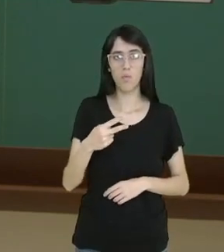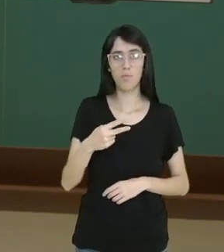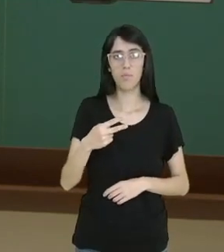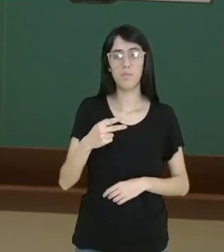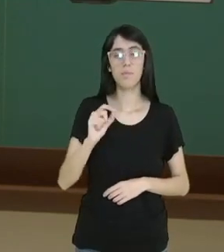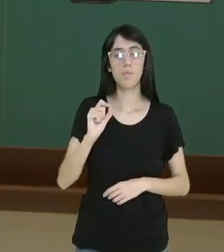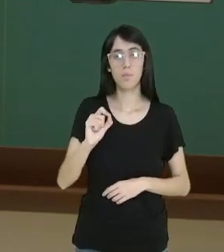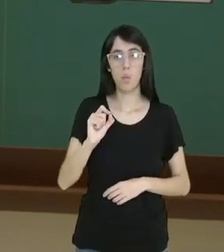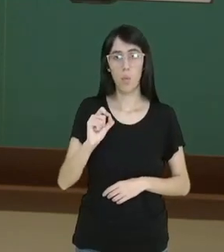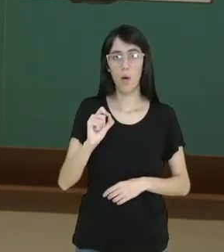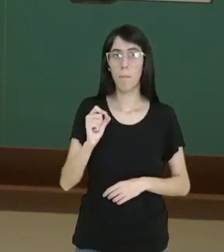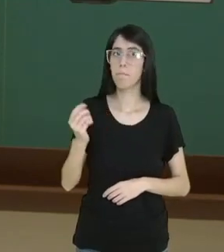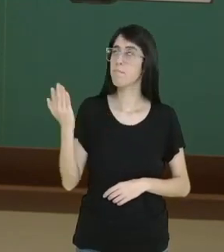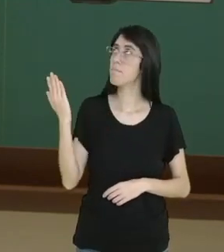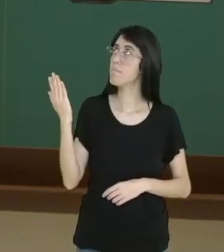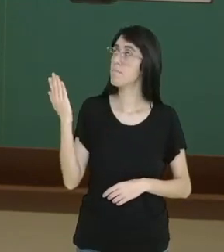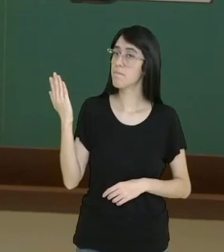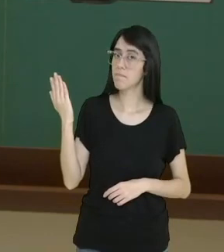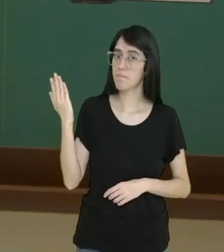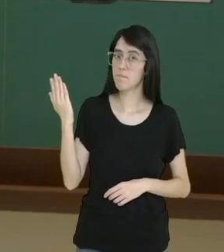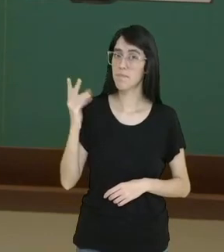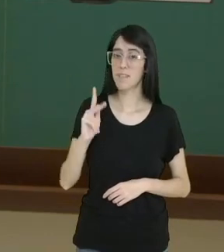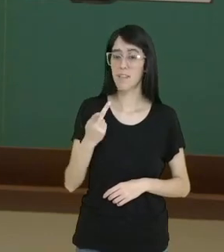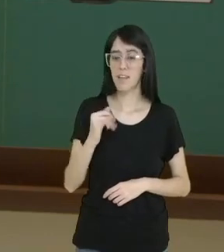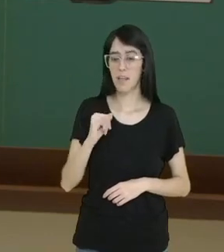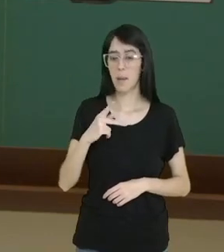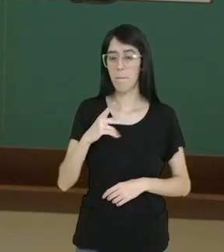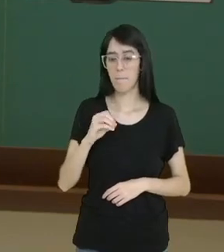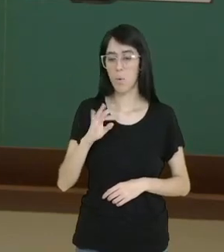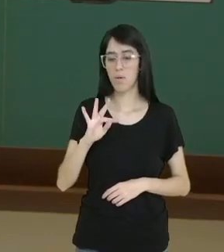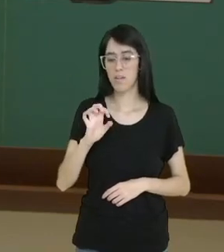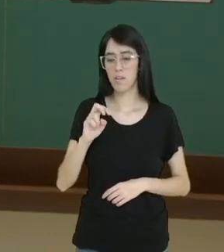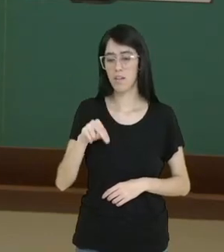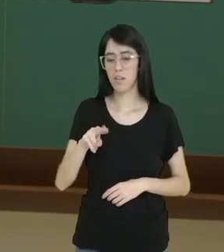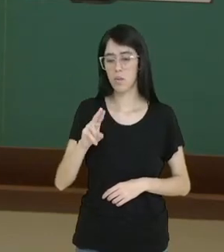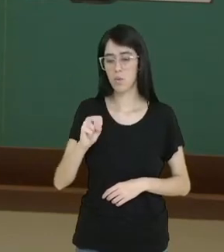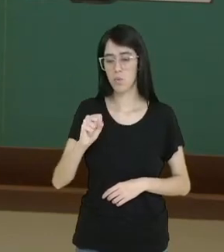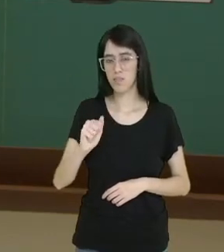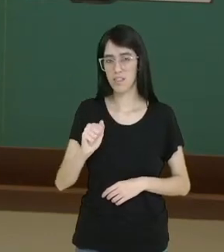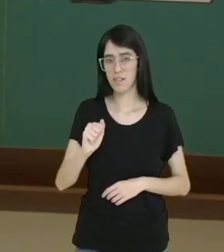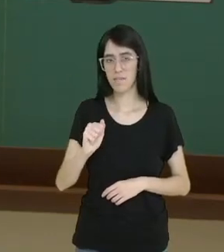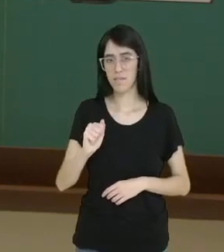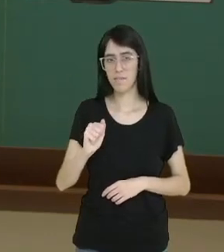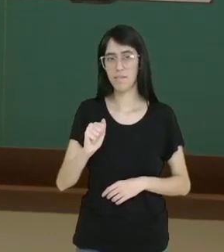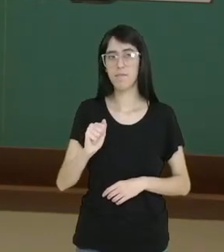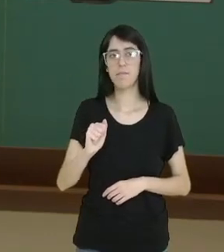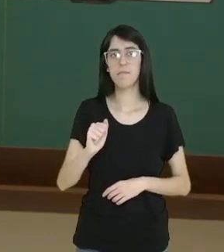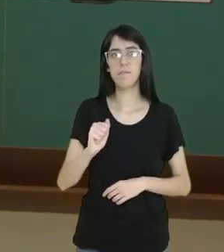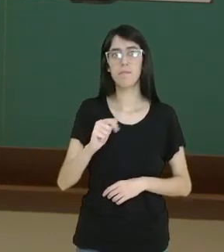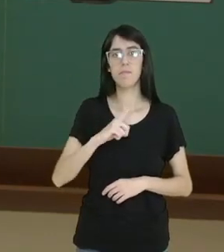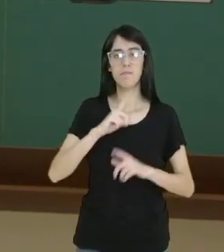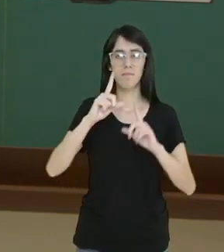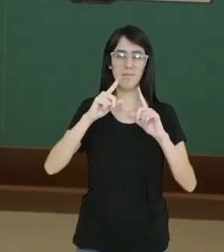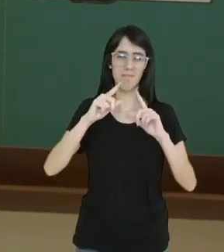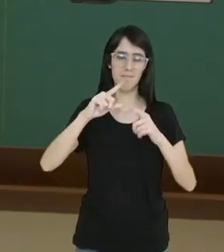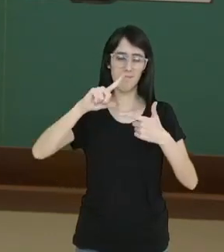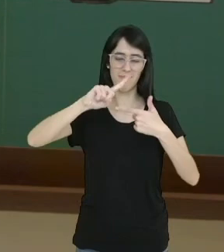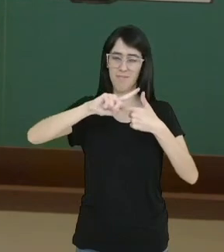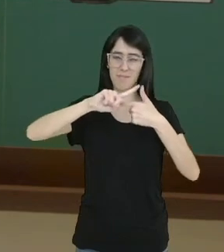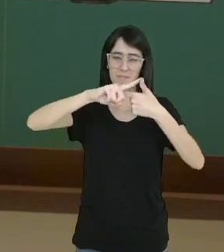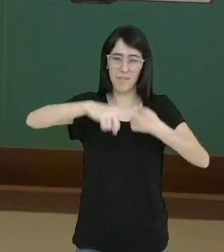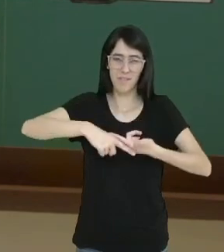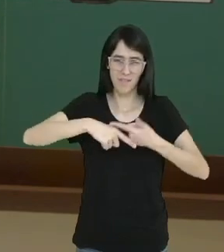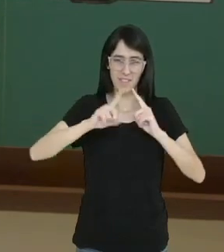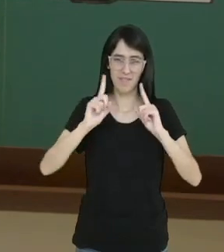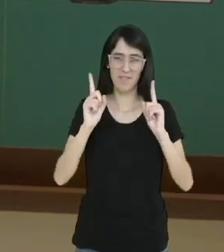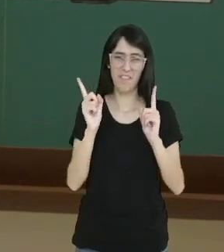cateto ao quadrado é igual a toda a hipotenusa vezes a projeção do lado dele. Tá de ponta cabeça, certo? Então, x é o meu cateto em